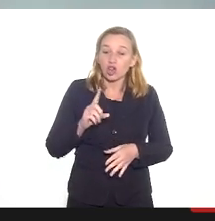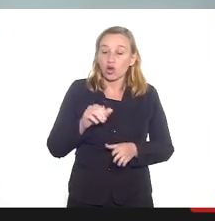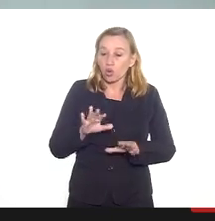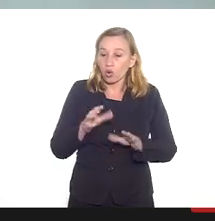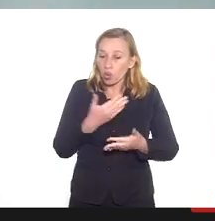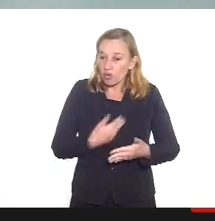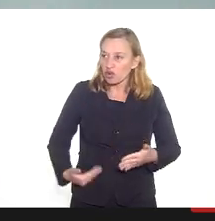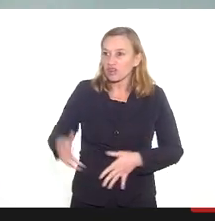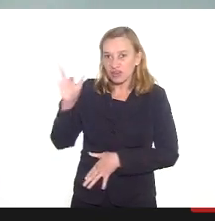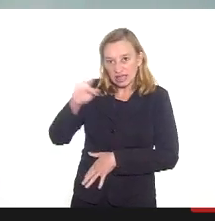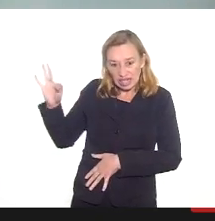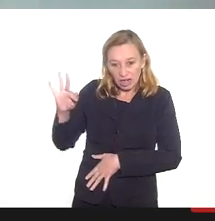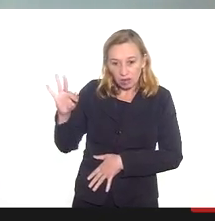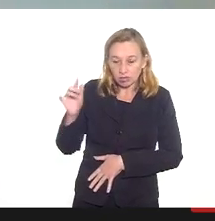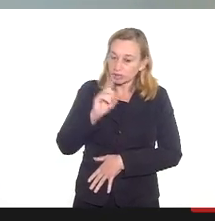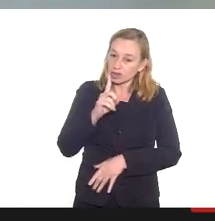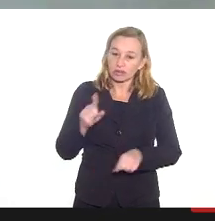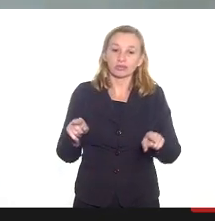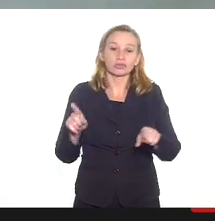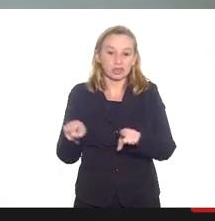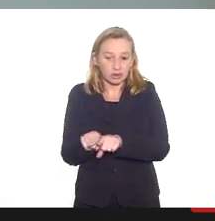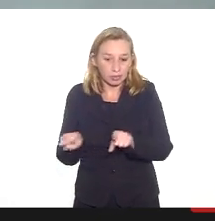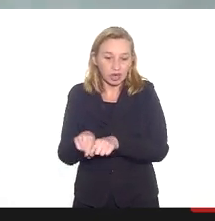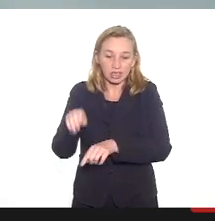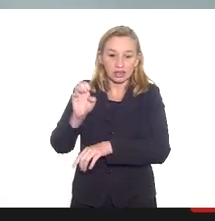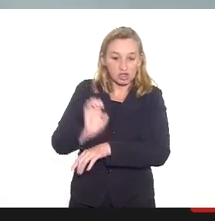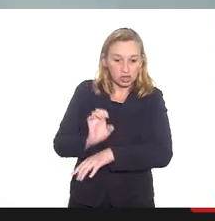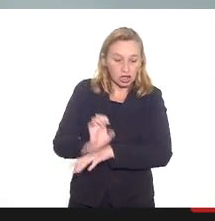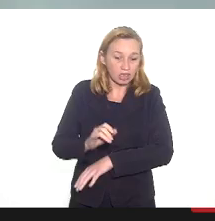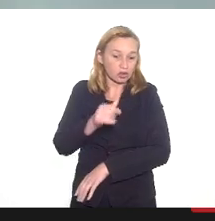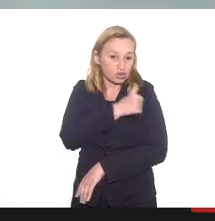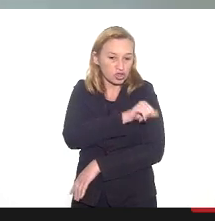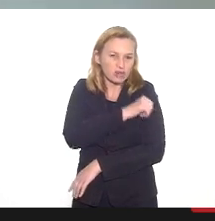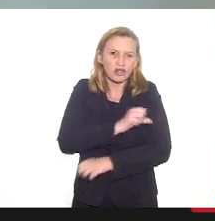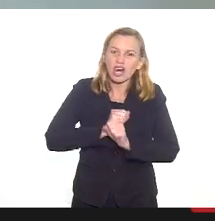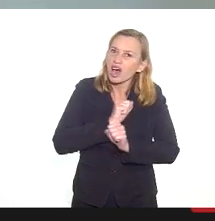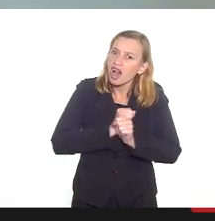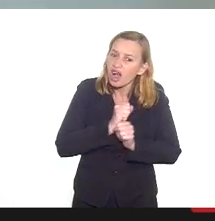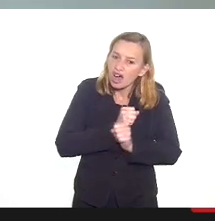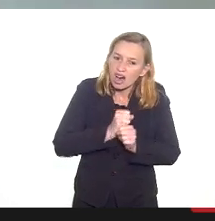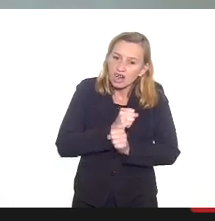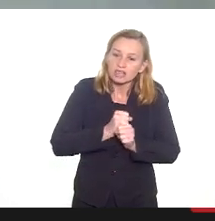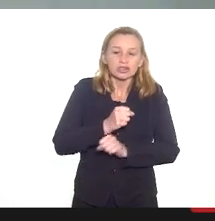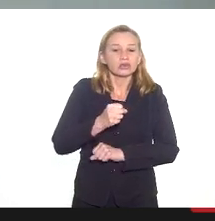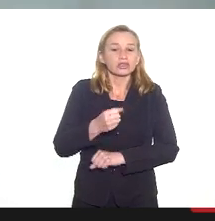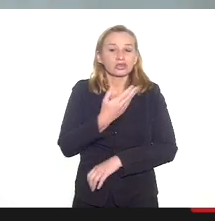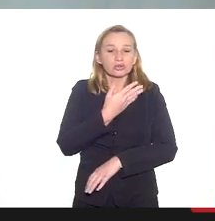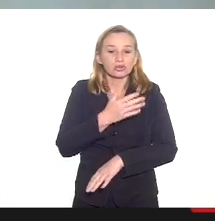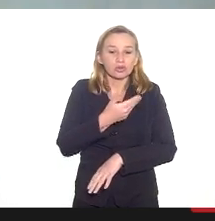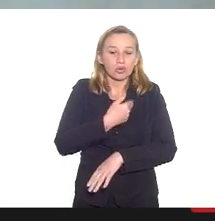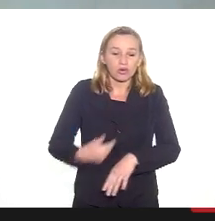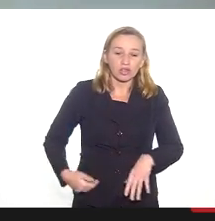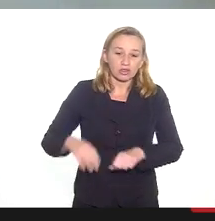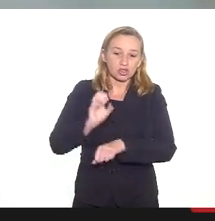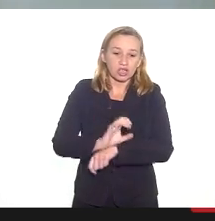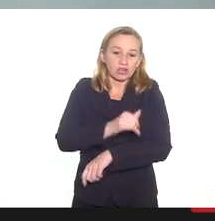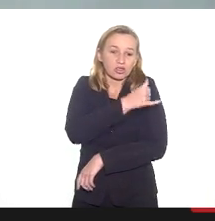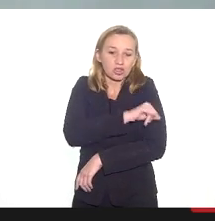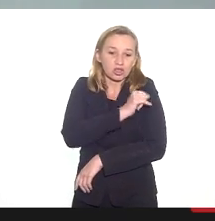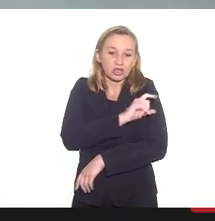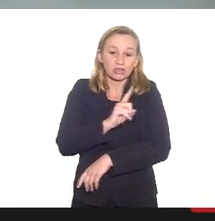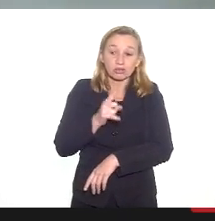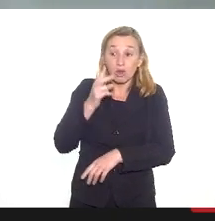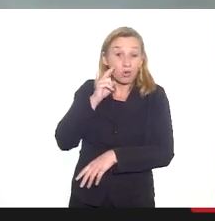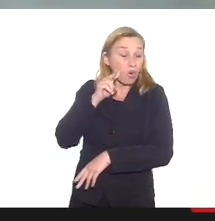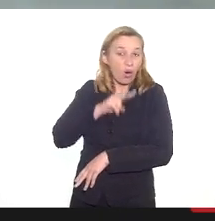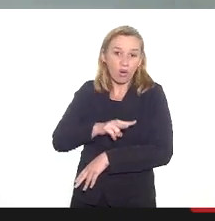como também do governo do Estado do Rio de Janeiro. Faz tempo que no Estado do Rio de Janeiro os nossos governantes não